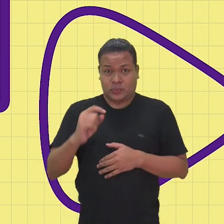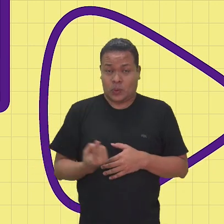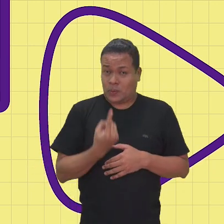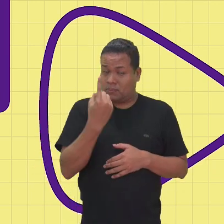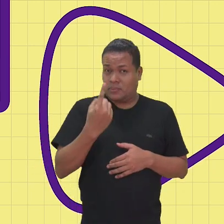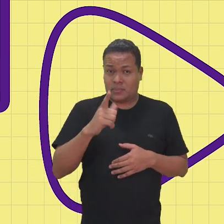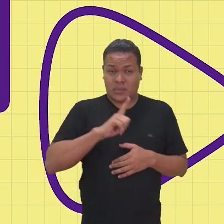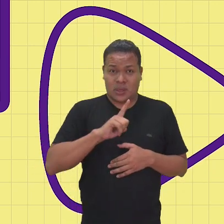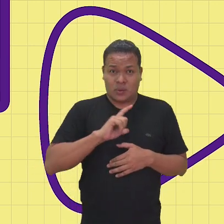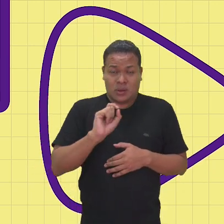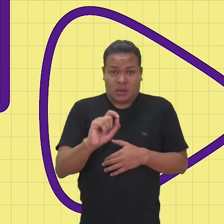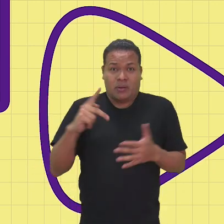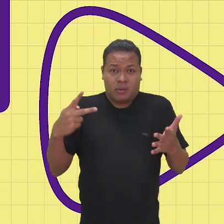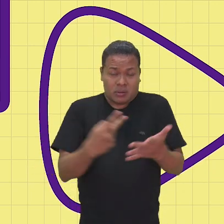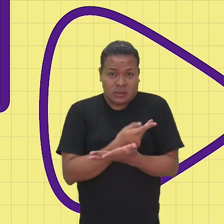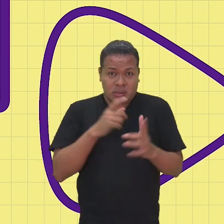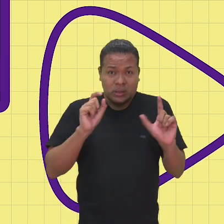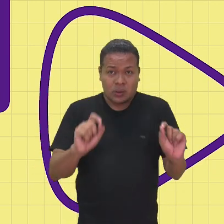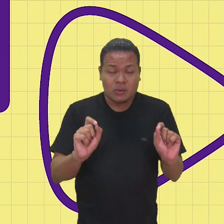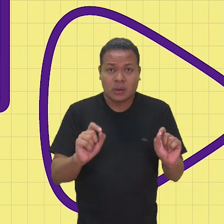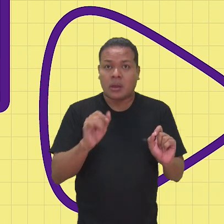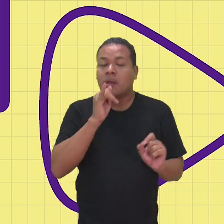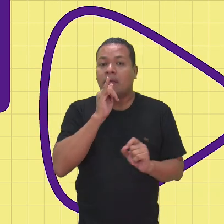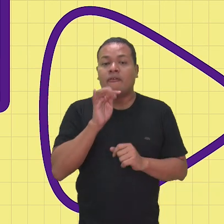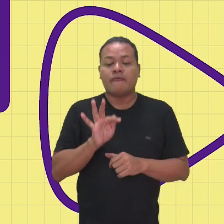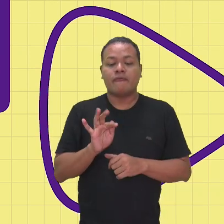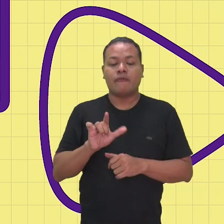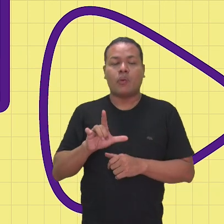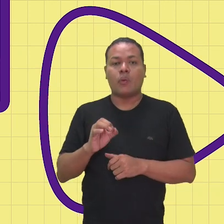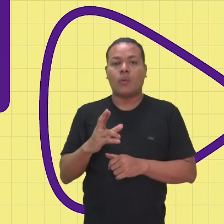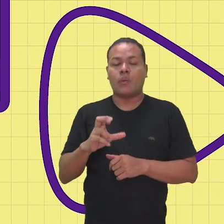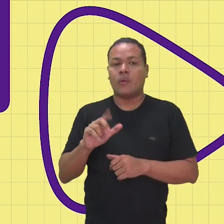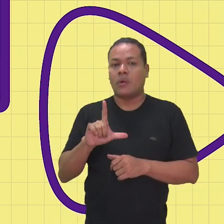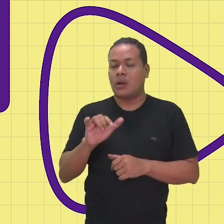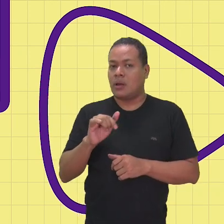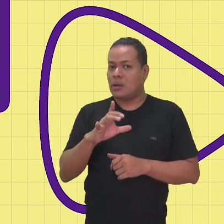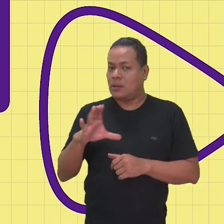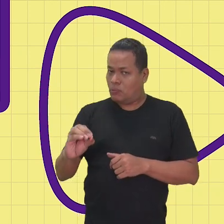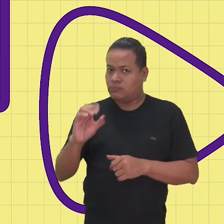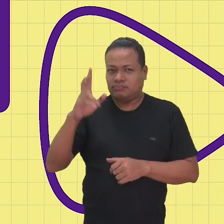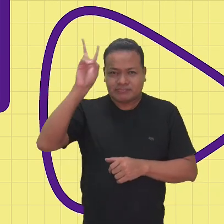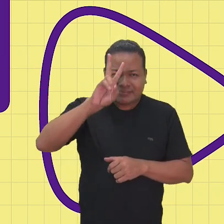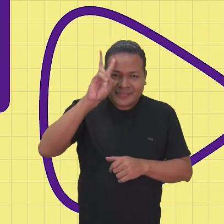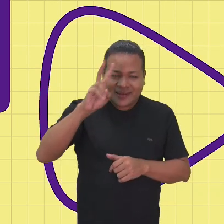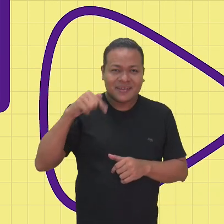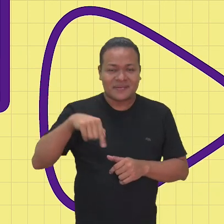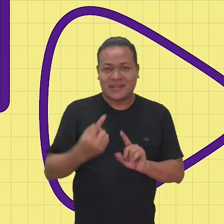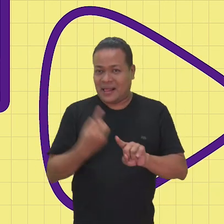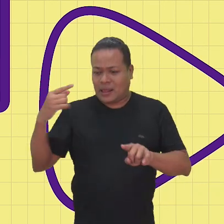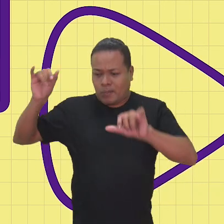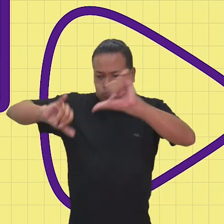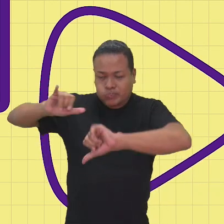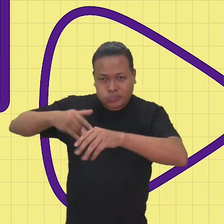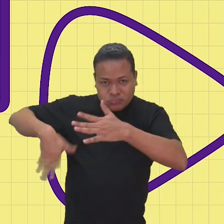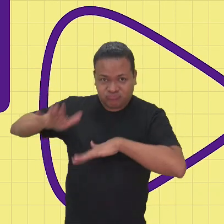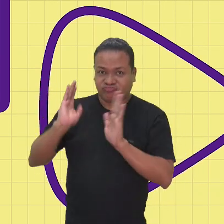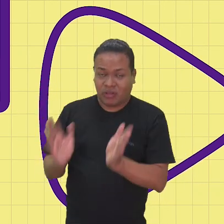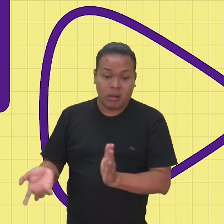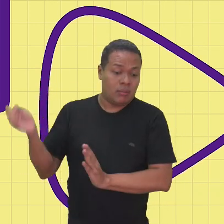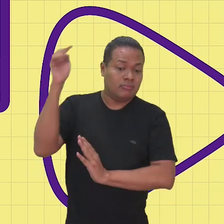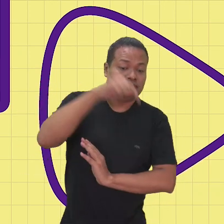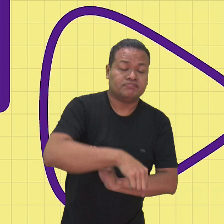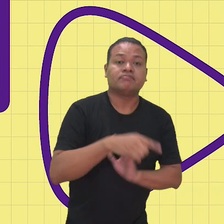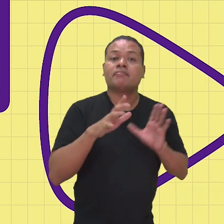reservatório, pessoal, vai acontecer a floculação. Lembra do sulfato de alumínio que foi adicionado? O que vai acontecer, pessoal?